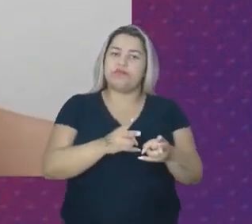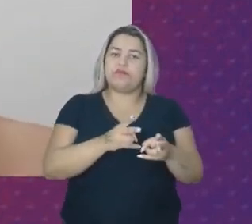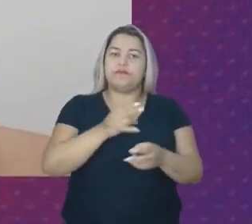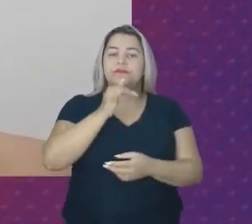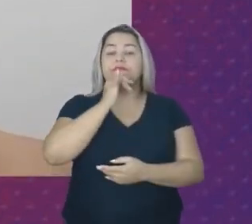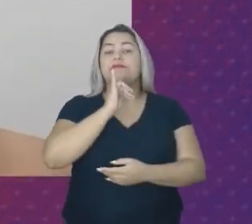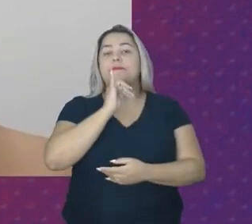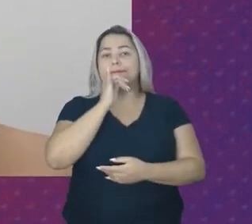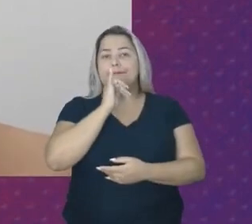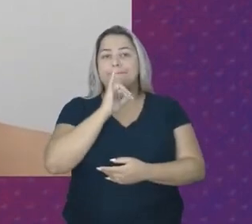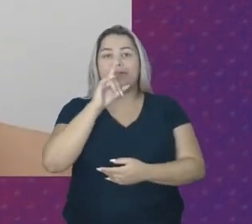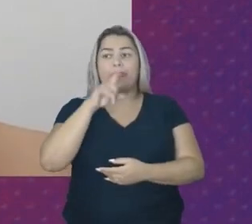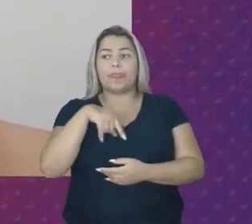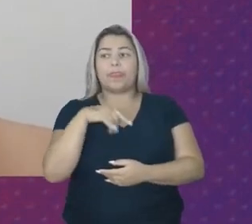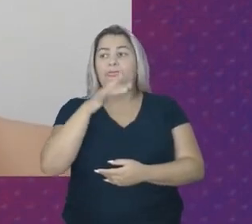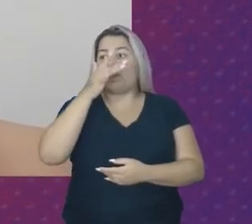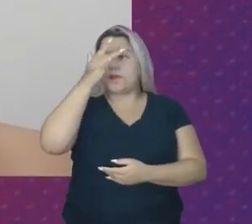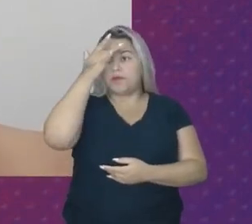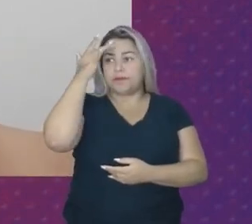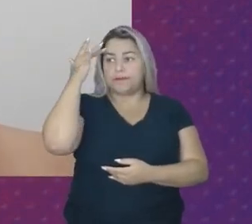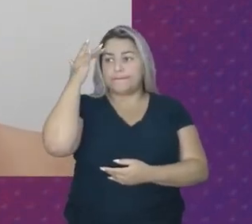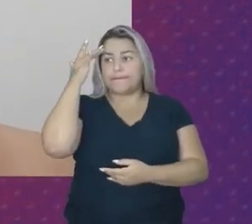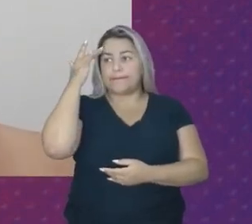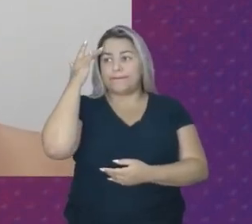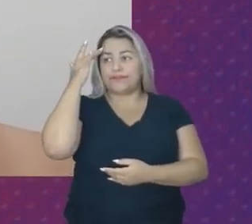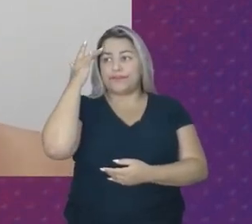exemplo. São pessoas que têm